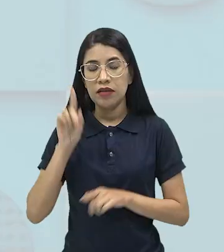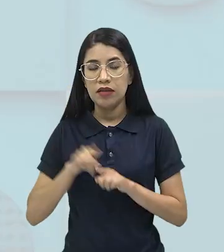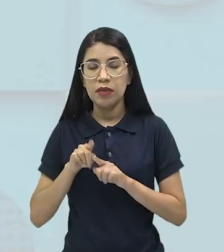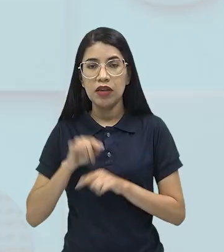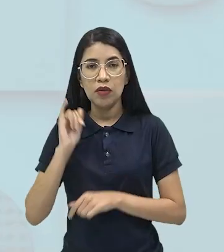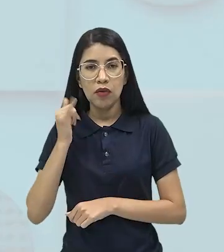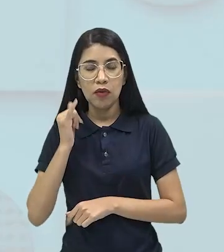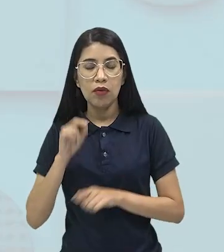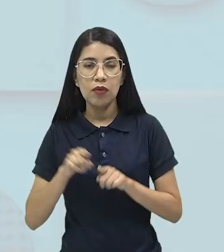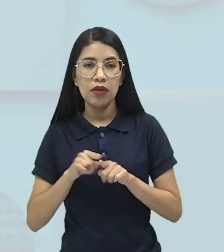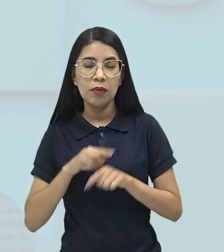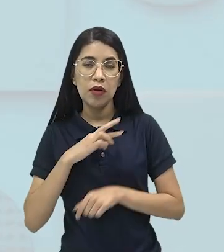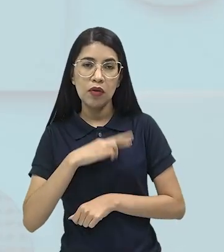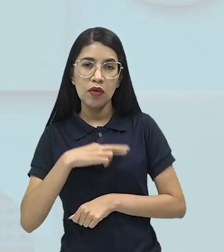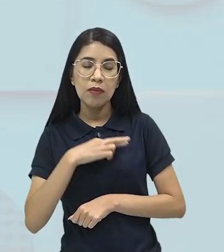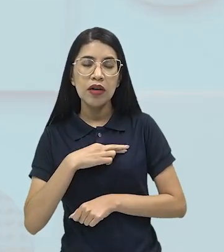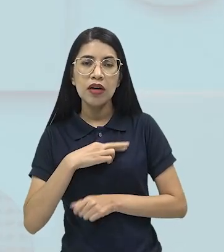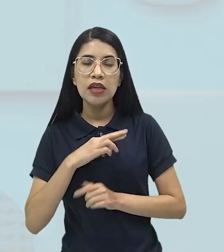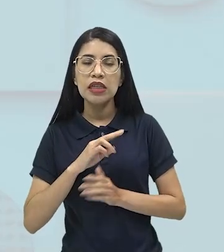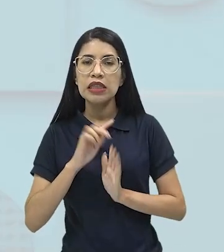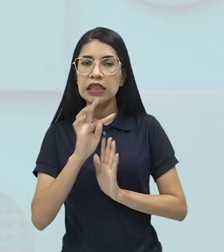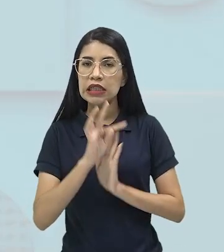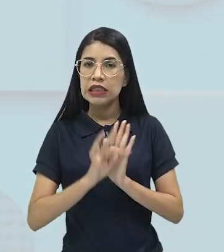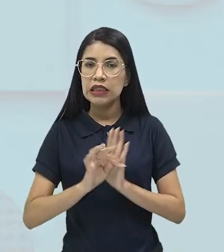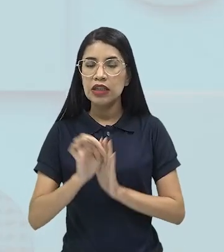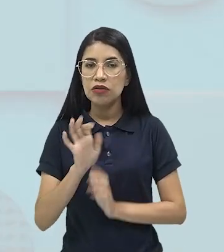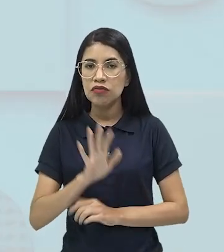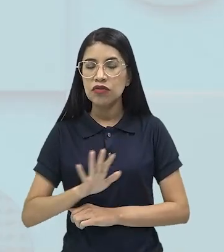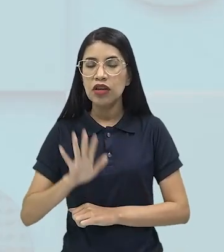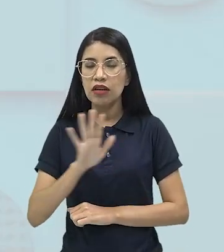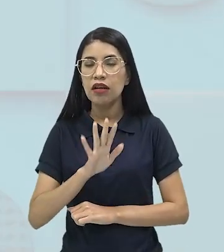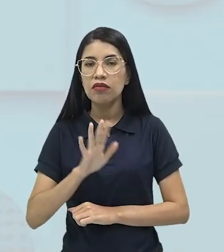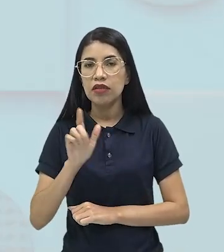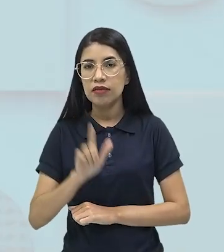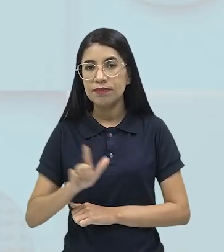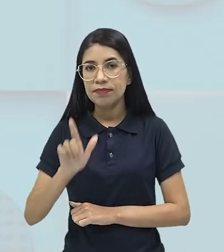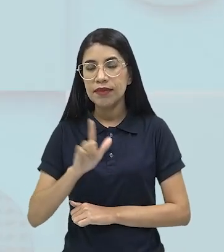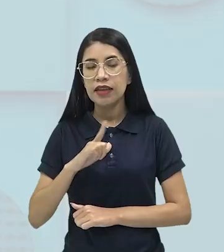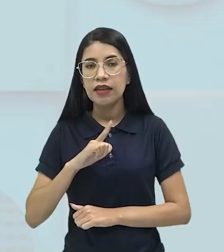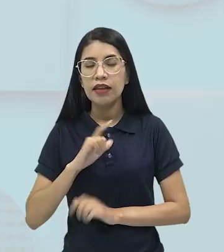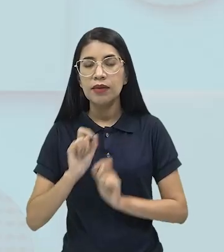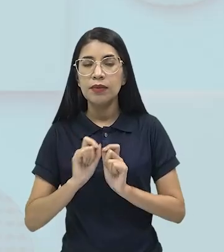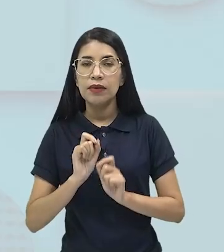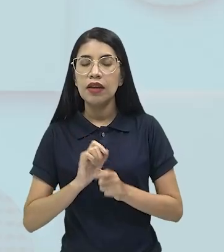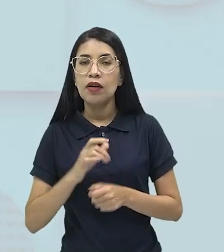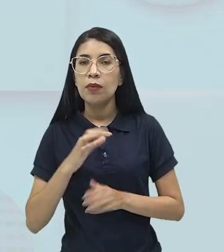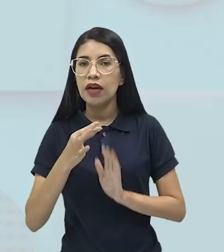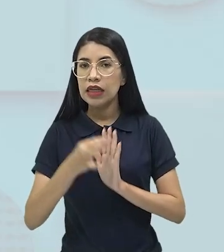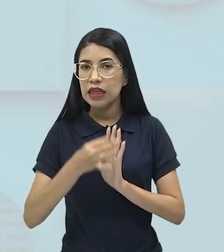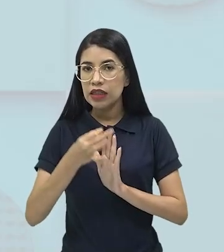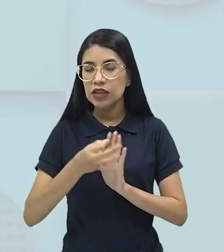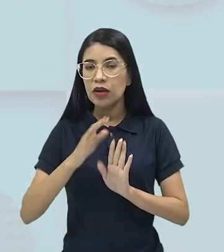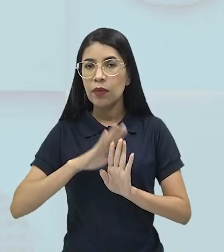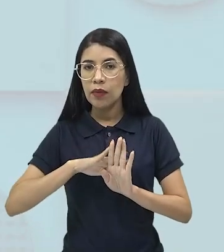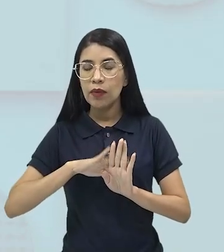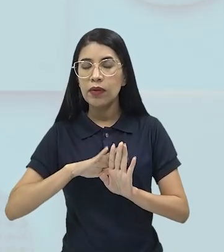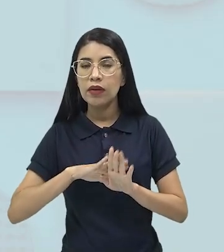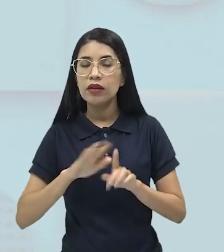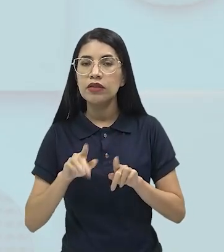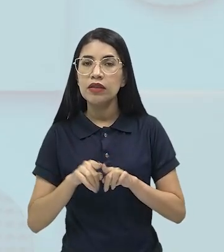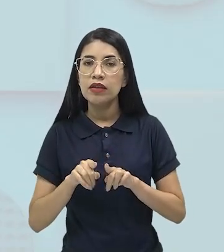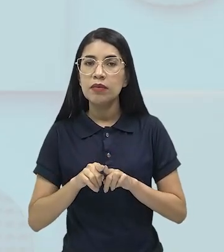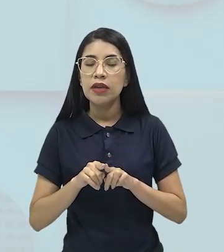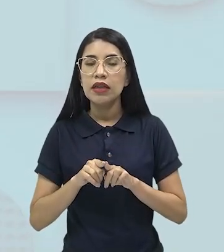o romance, quanto textos literários, geralmente eles têm aí um fundo de crítica, né, de fazer uma crítica